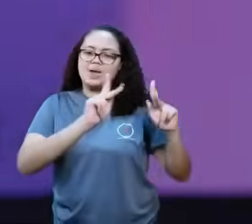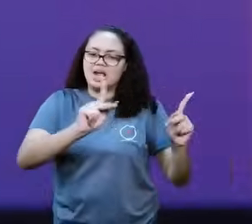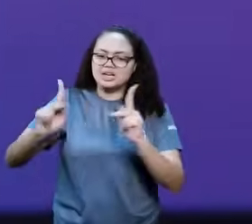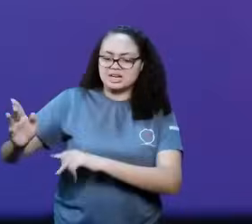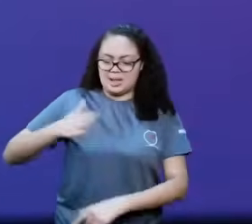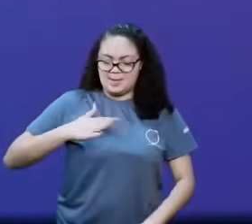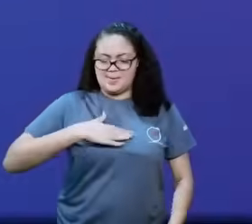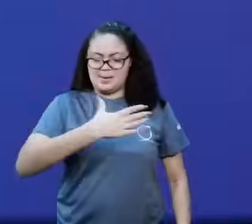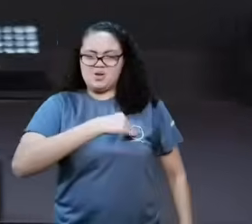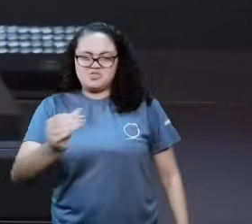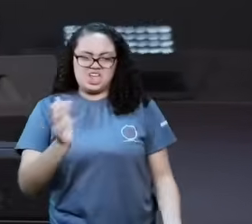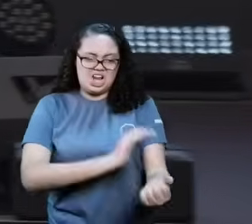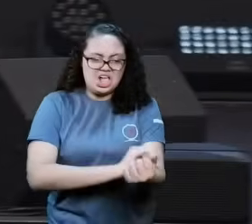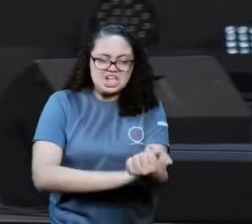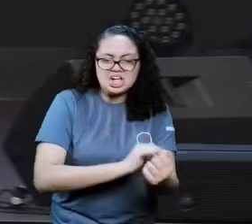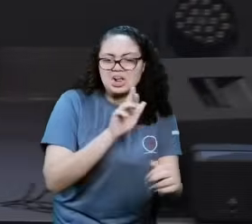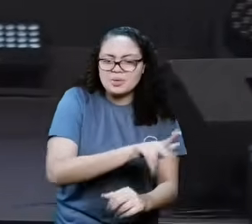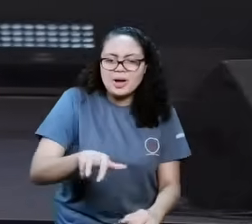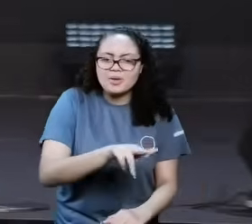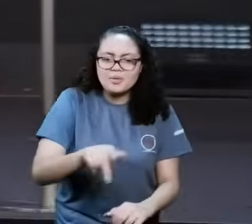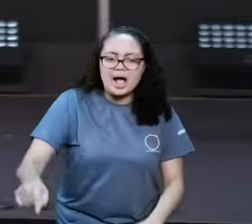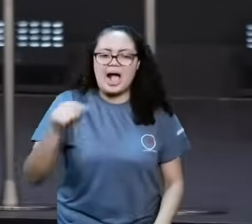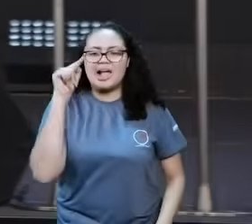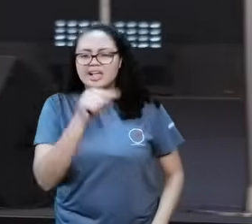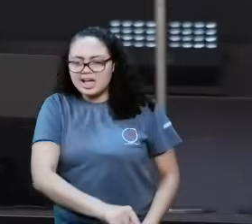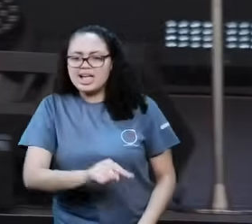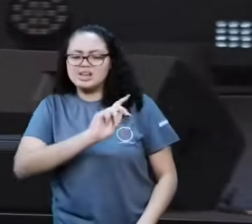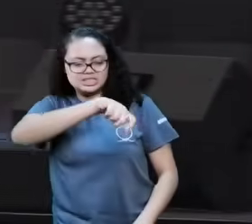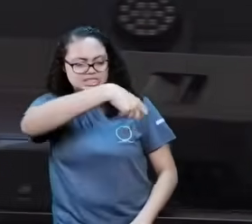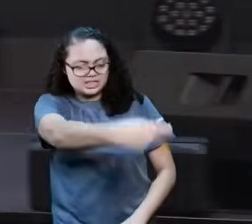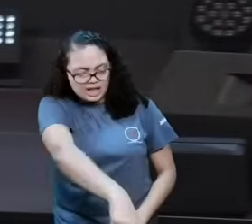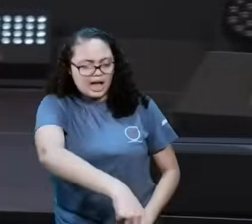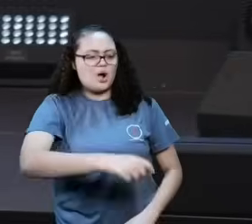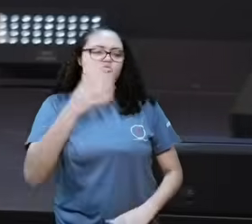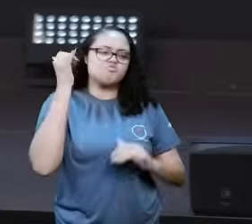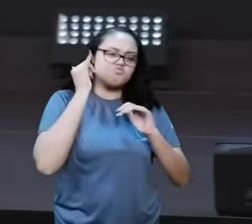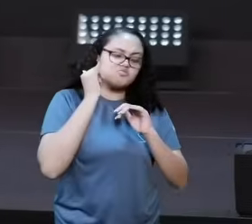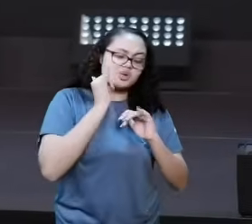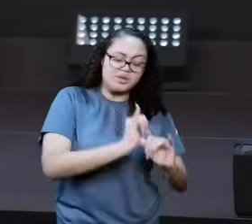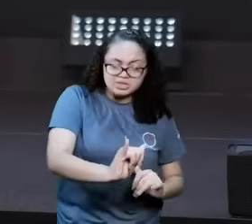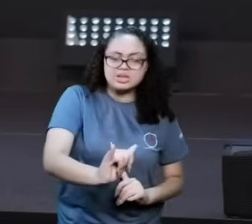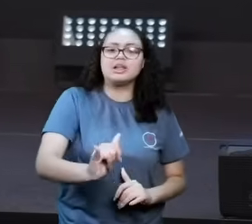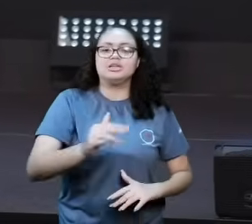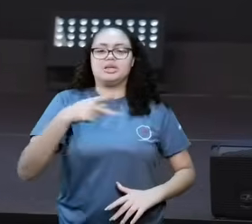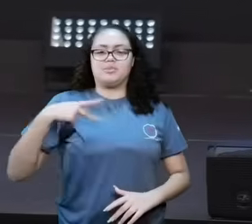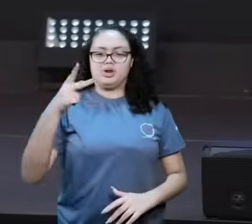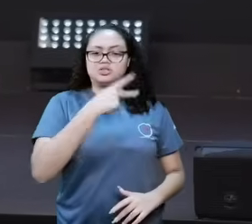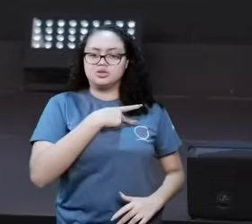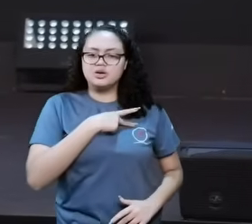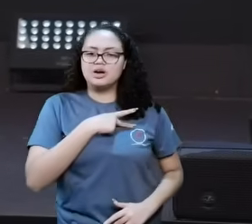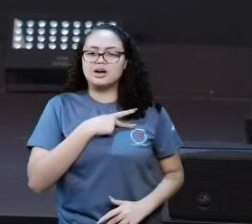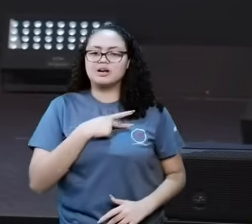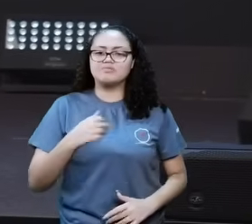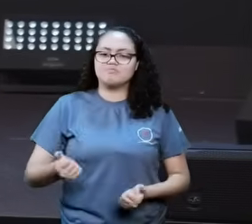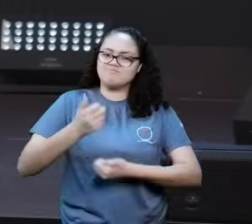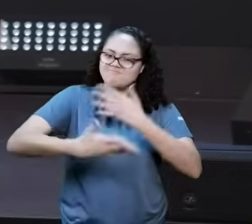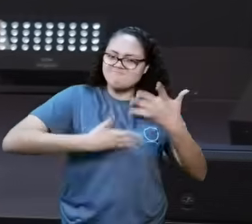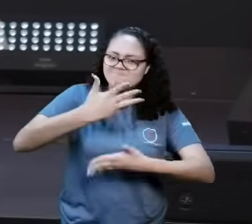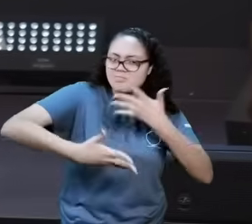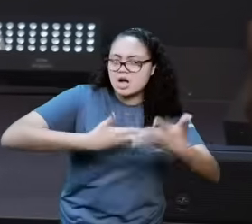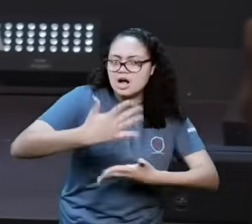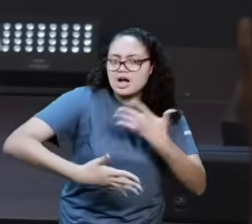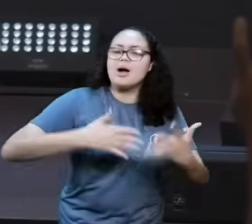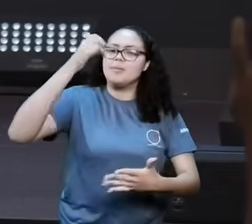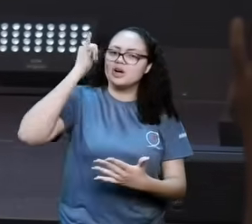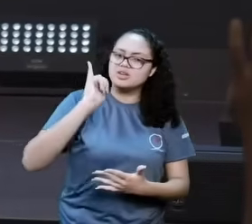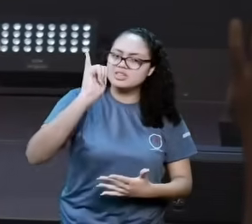não é traficante, ele é um evangelista. Abra a tua boca e profetize, abra a tua boca e libere a palavra